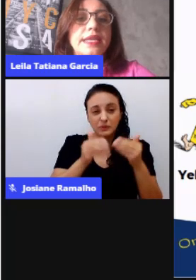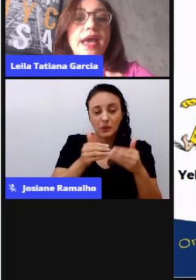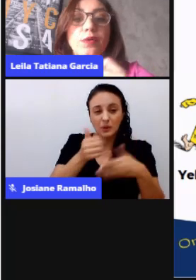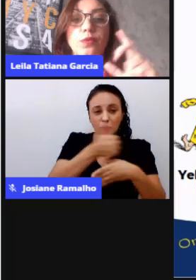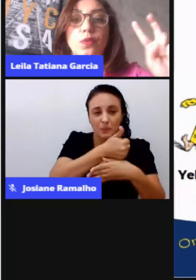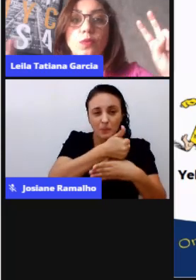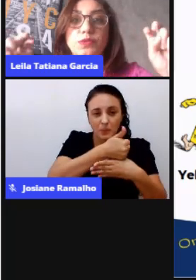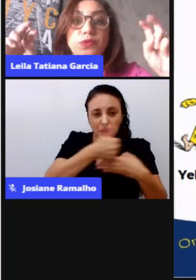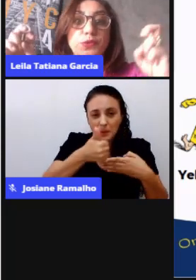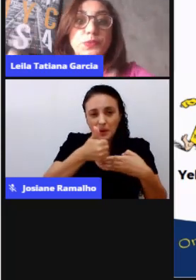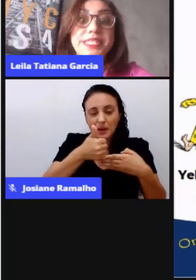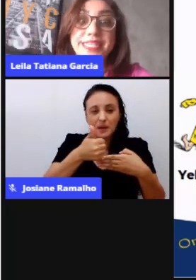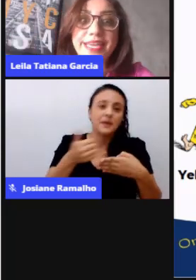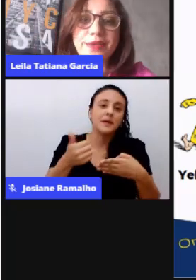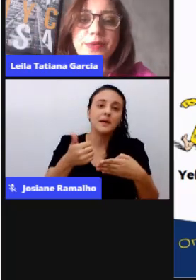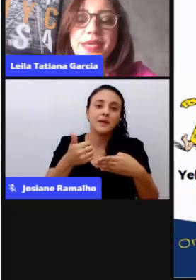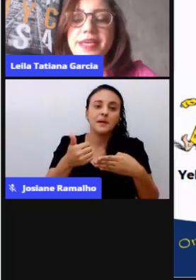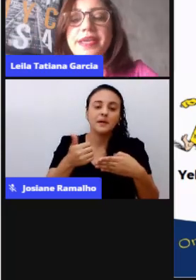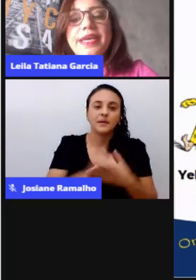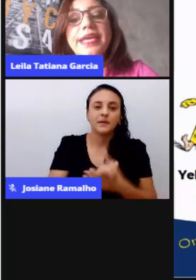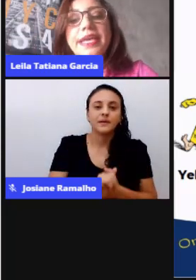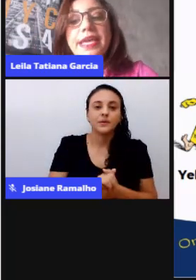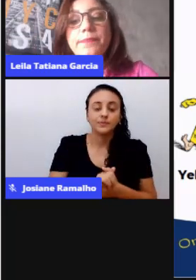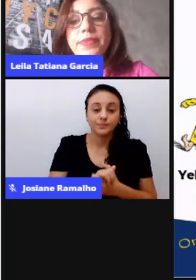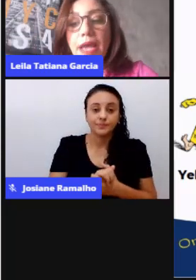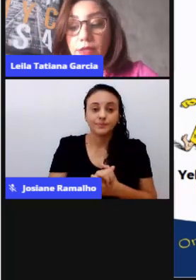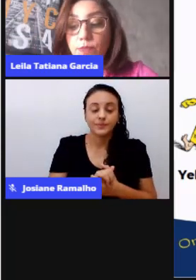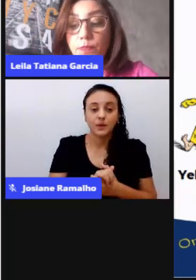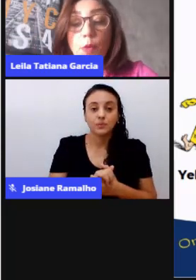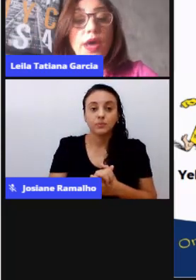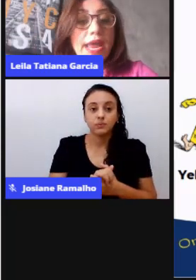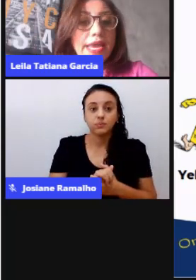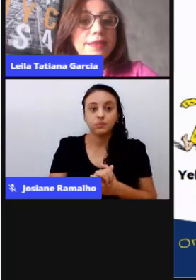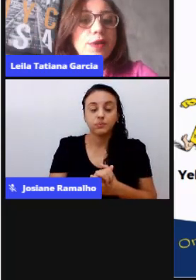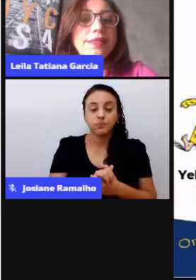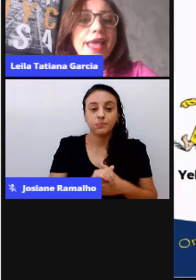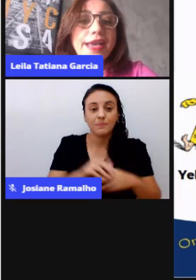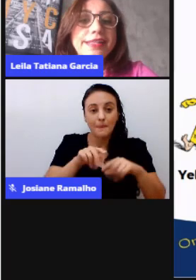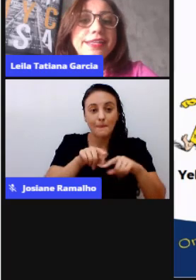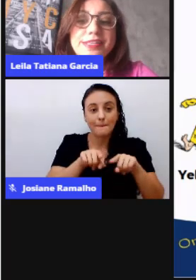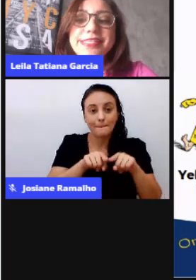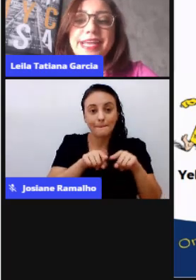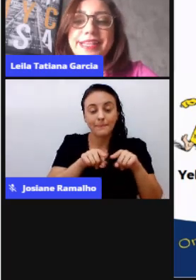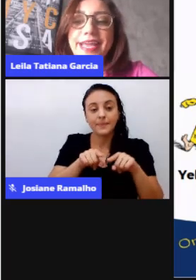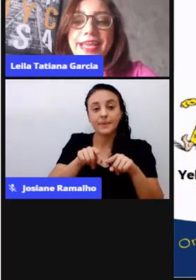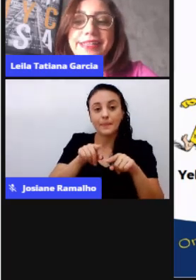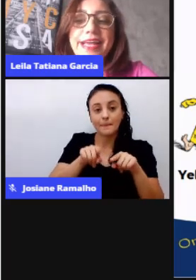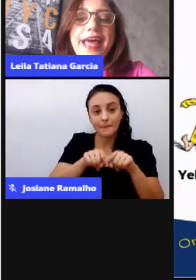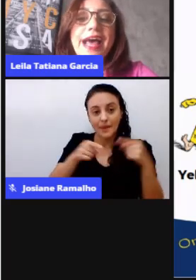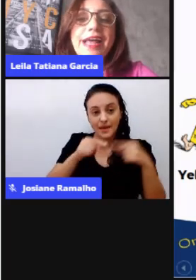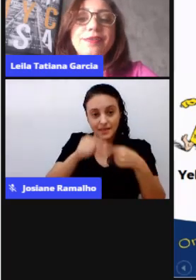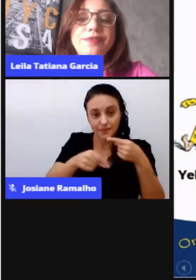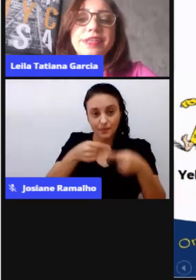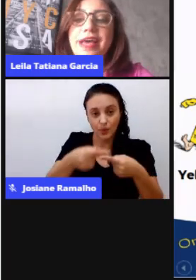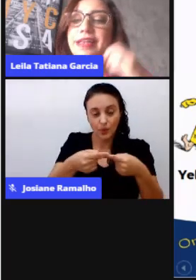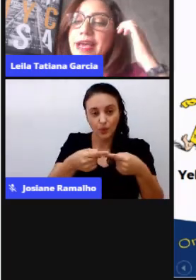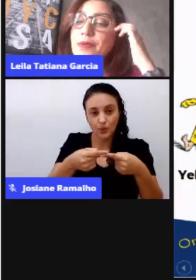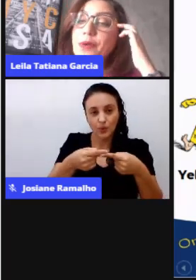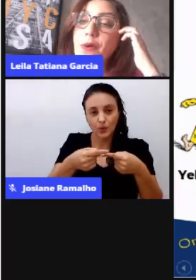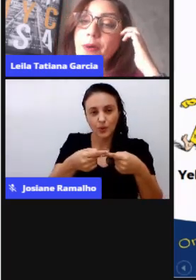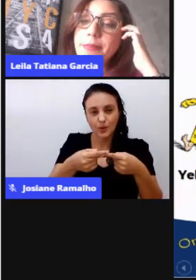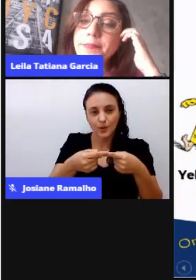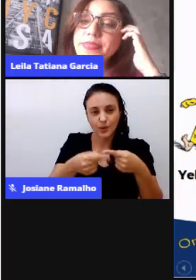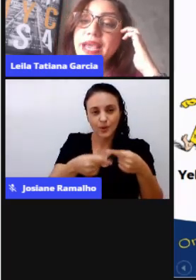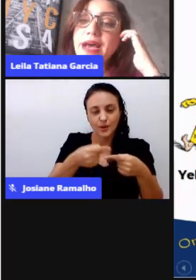né? Criaram como se fosse um selo. E, porém, na década de 70, lá no final,